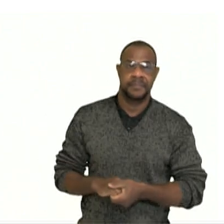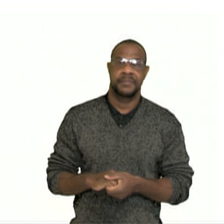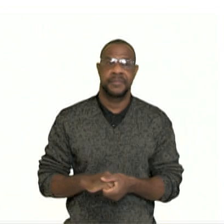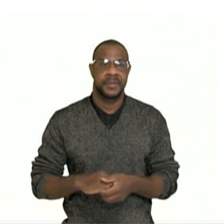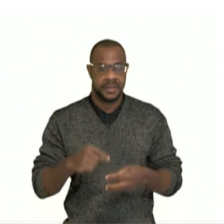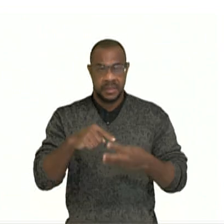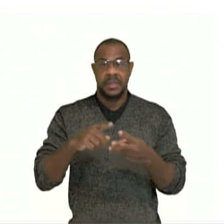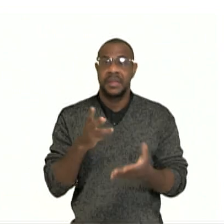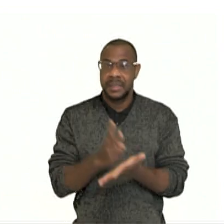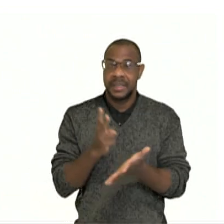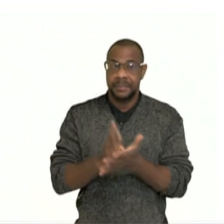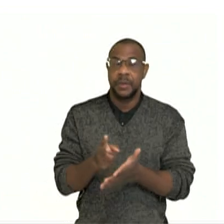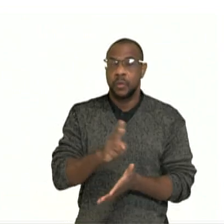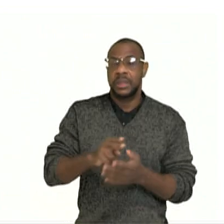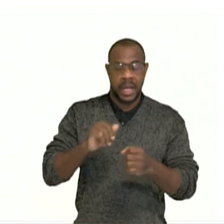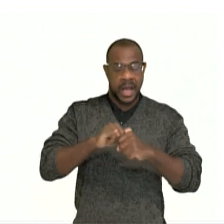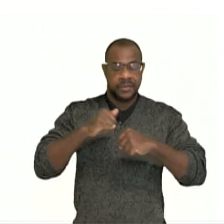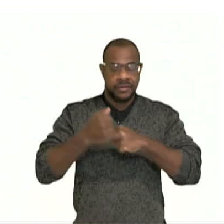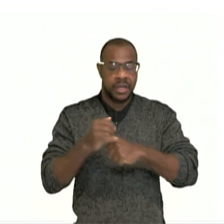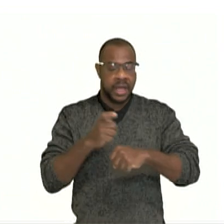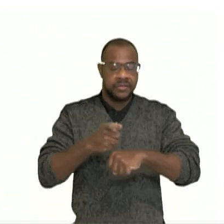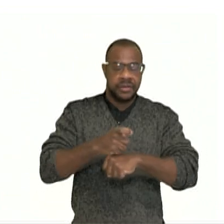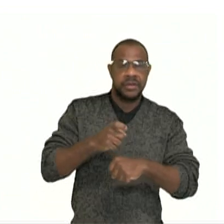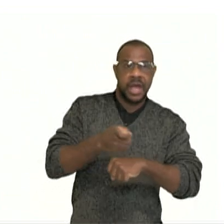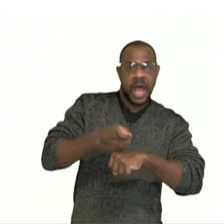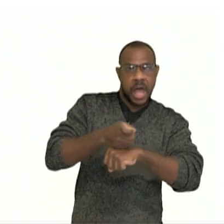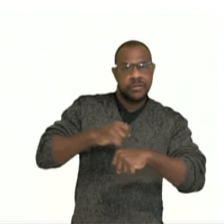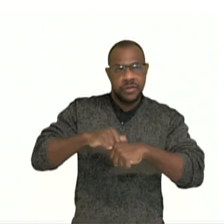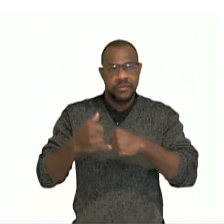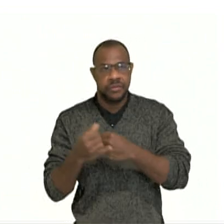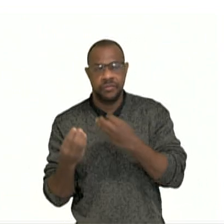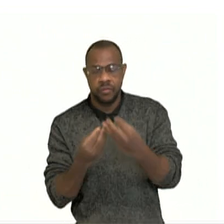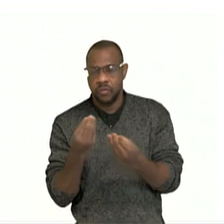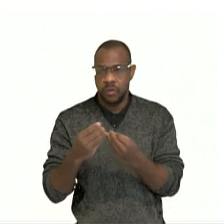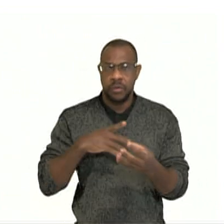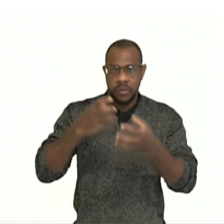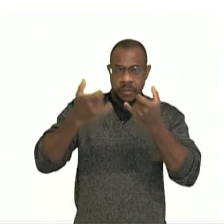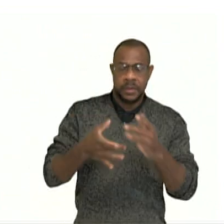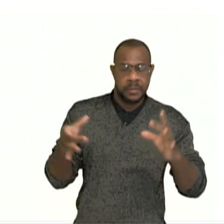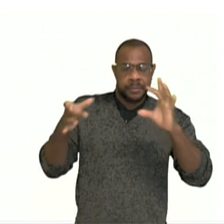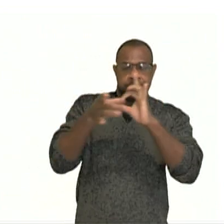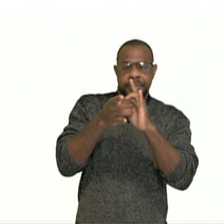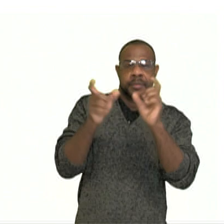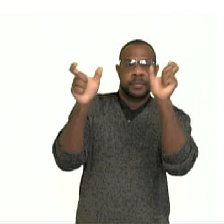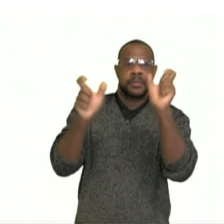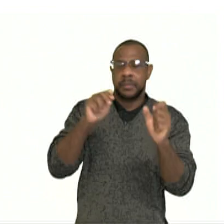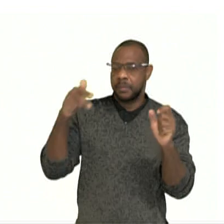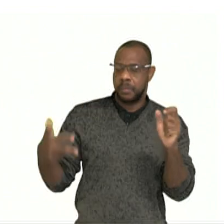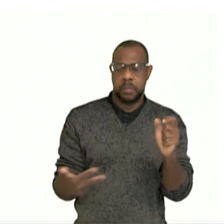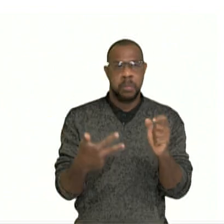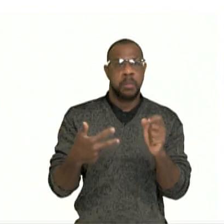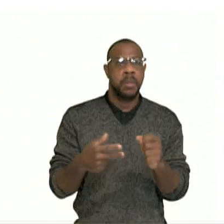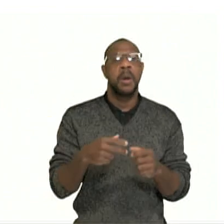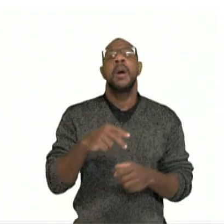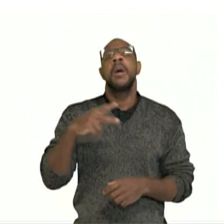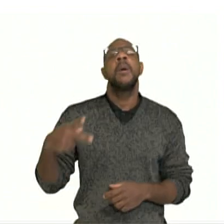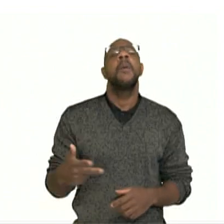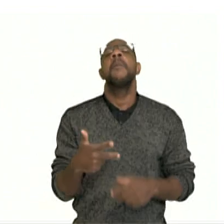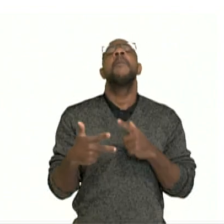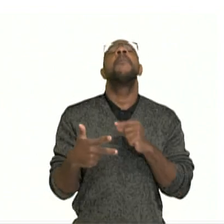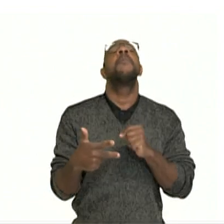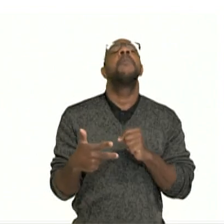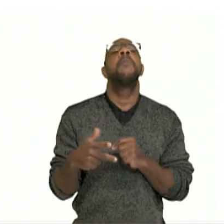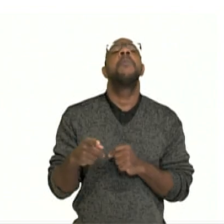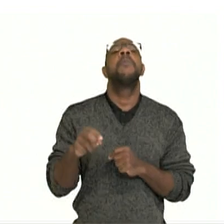os adjetivos possessivos, eles sempre farão a relação com os pronomes pessoais. Então, para cada pronome pessoal ou cada